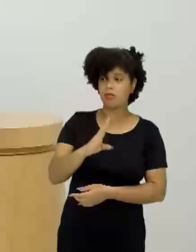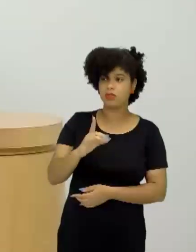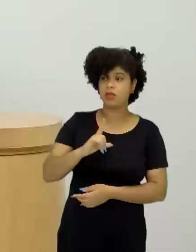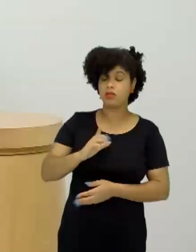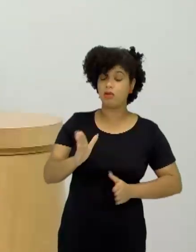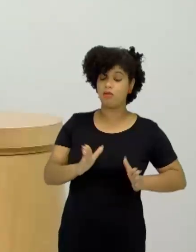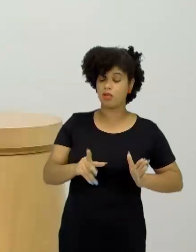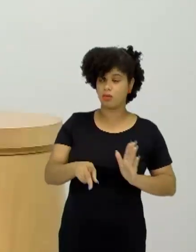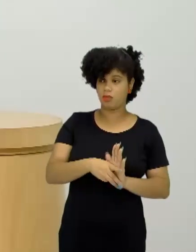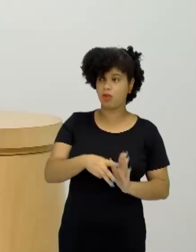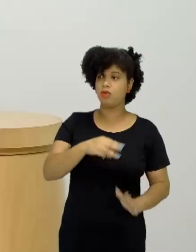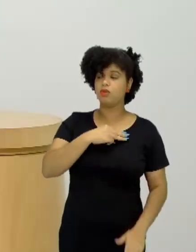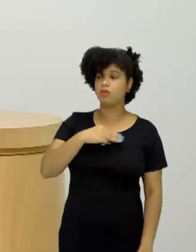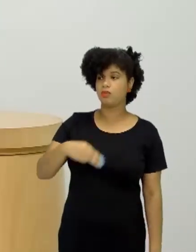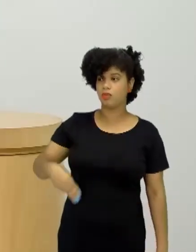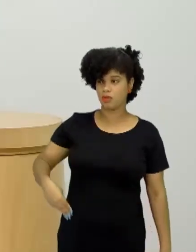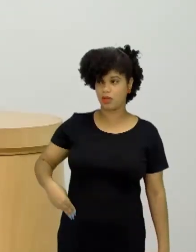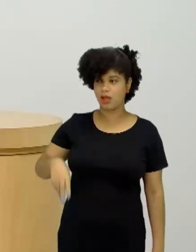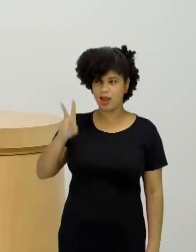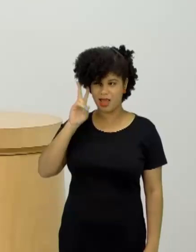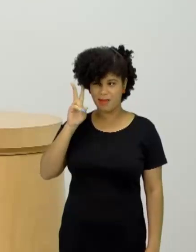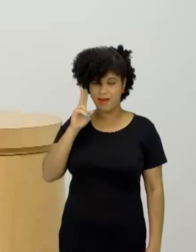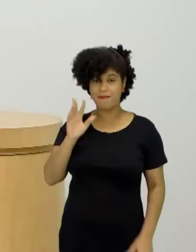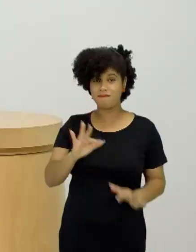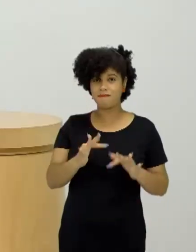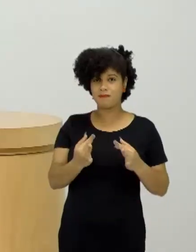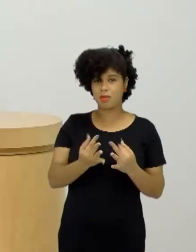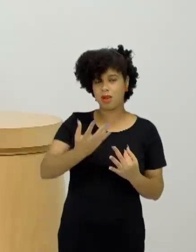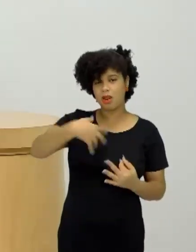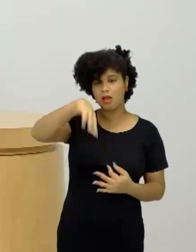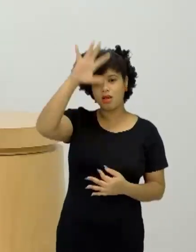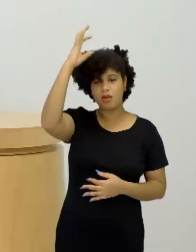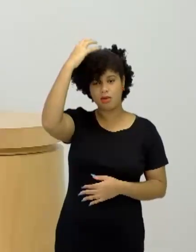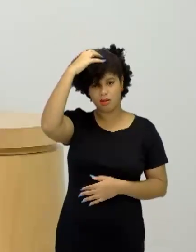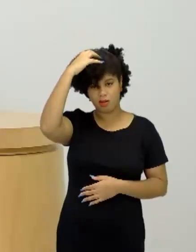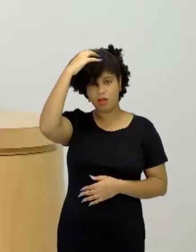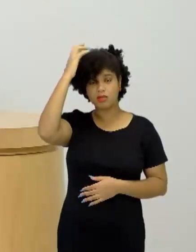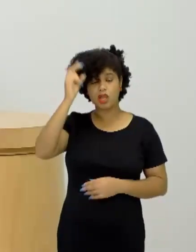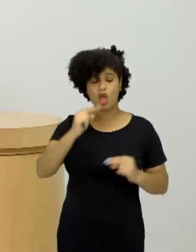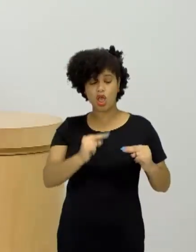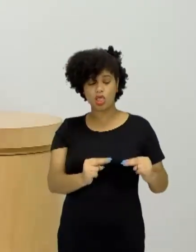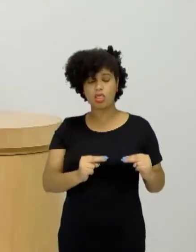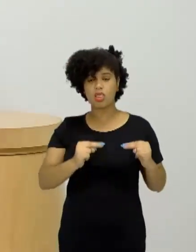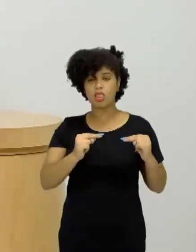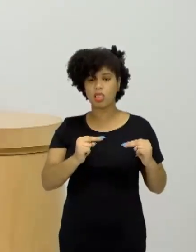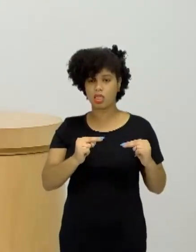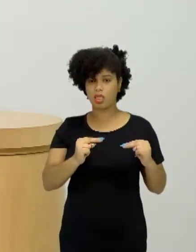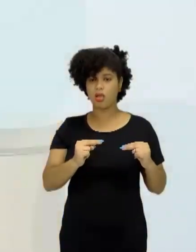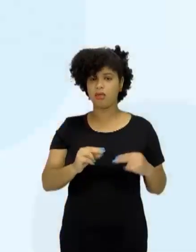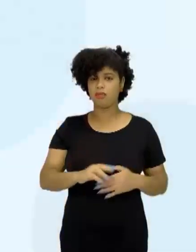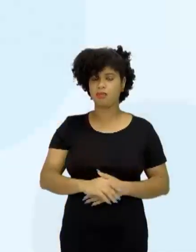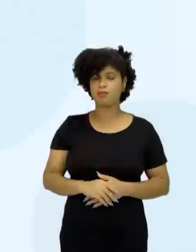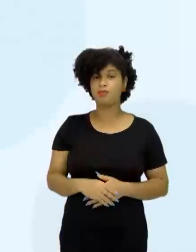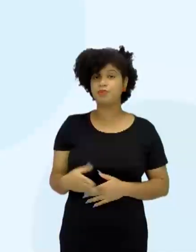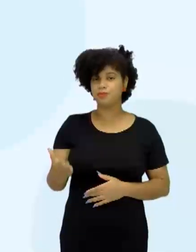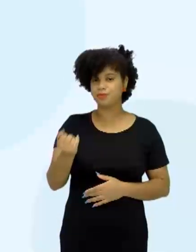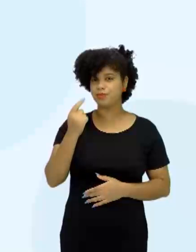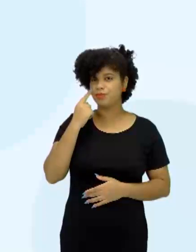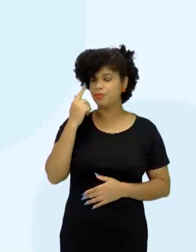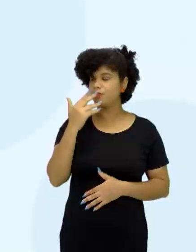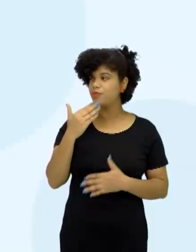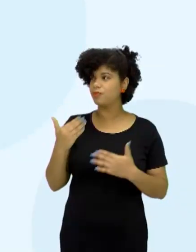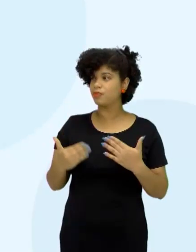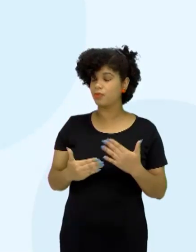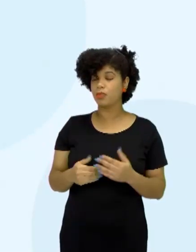monárquico. Nós tivemos uma família real, uma nobreza. Verdade. Vamos voltar aqui para o LED. Nós tivemos, na